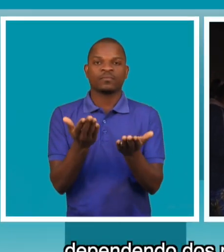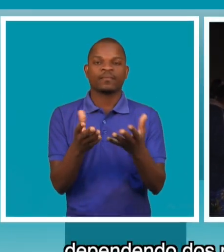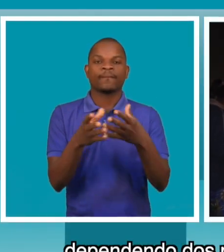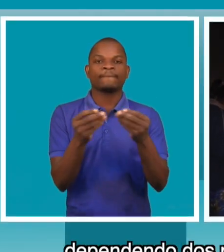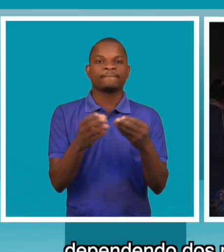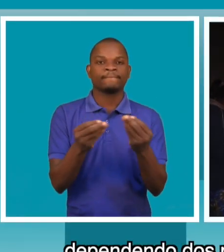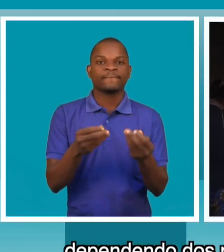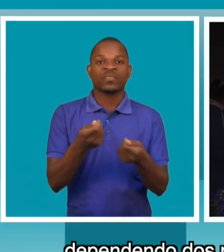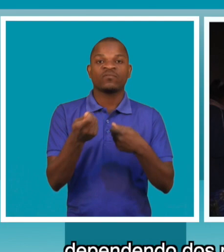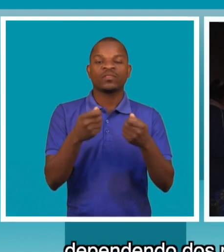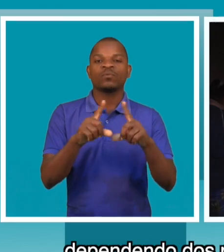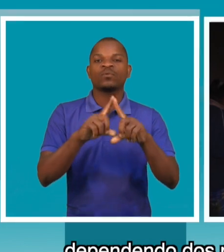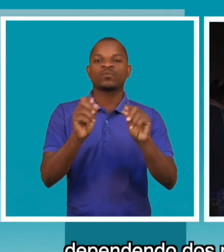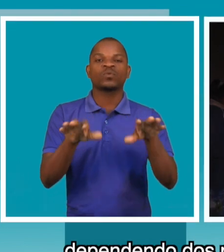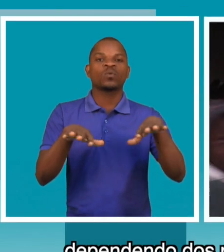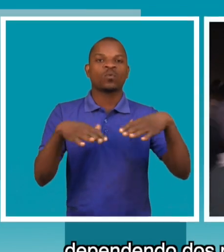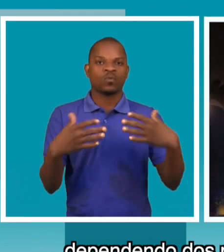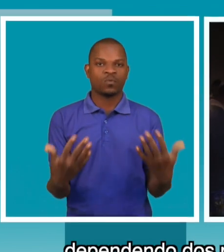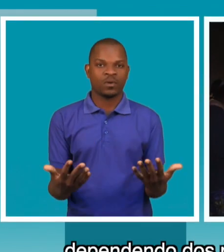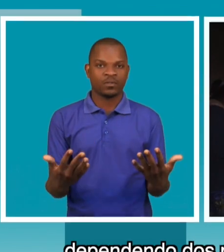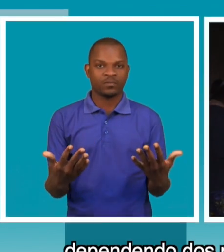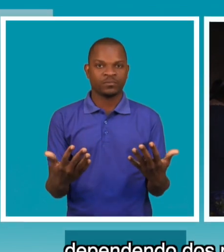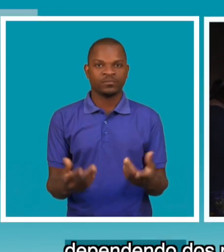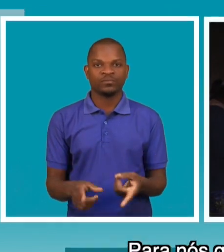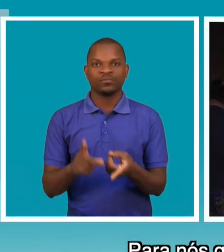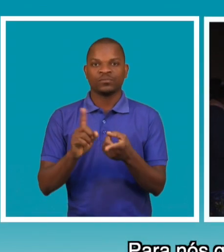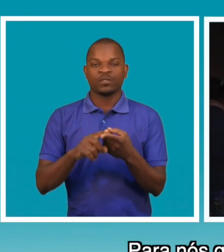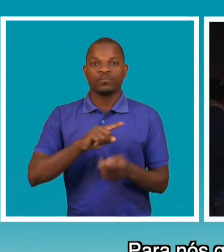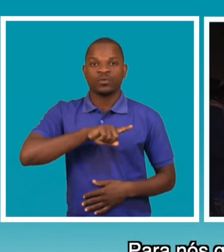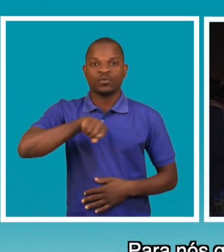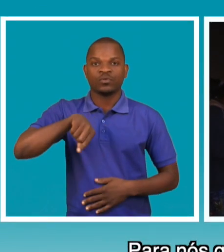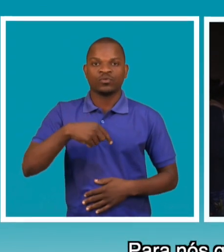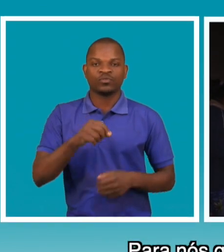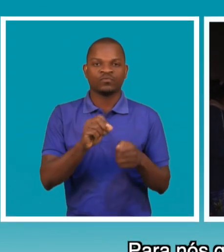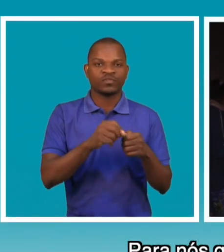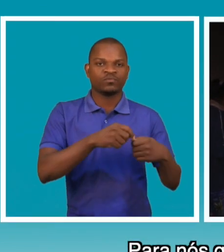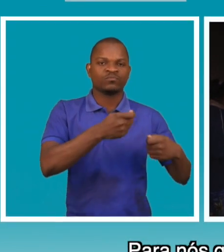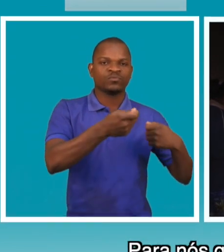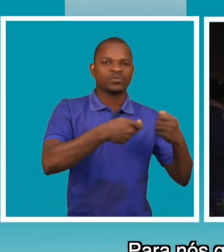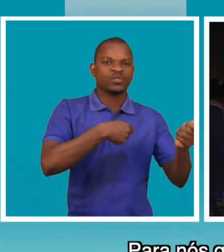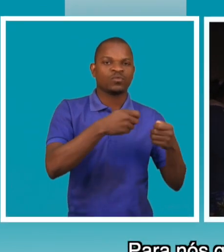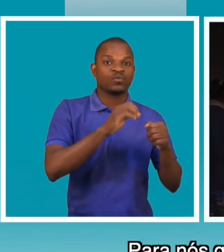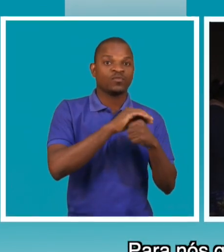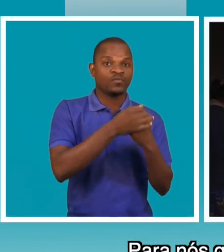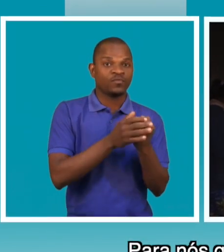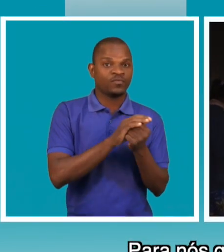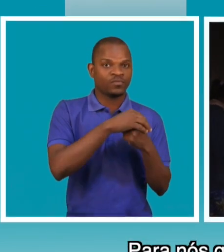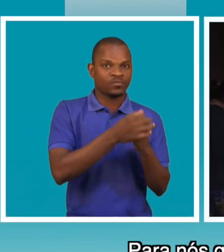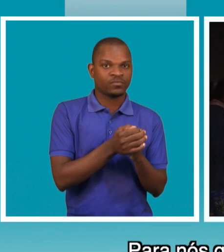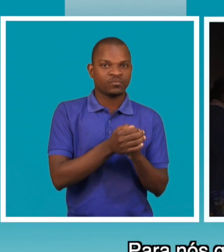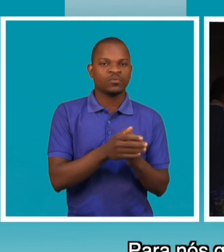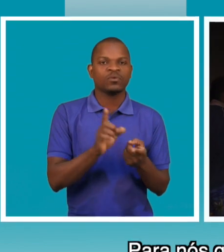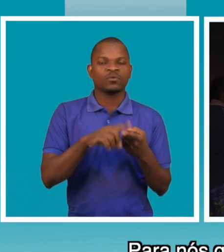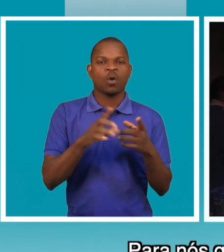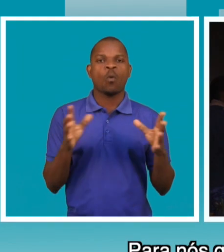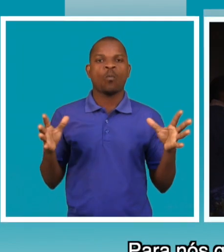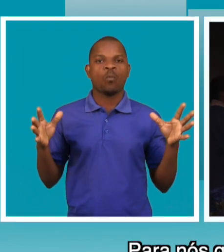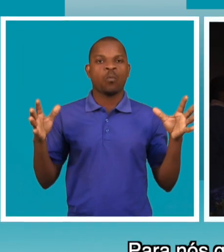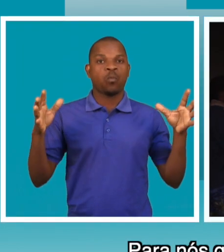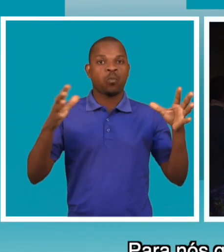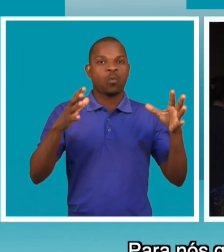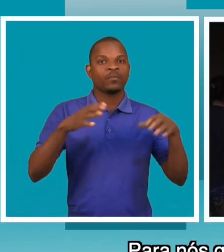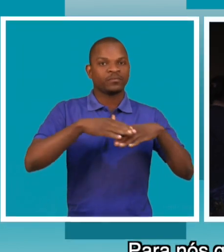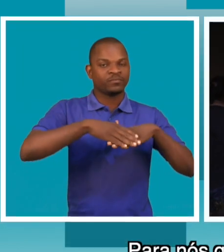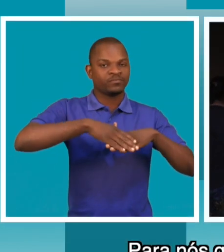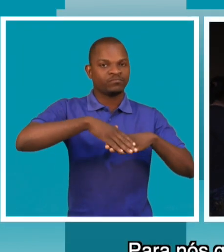de produtos que vendemos. Praticamente, nós que vendemos frutas, há